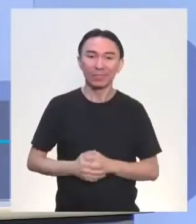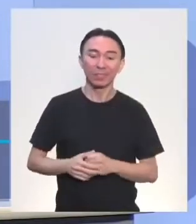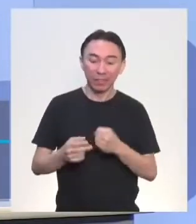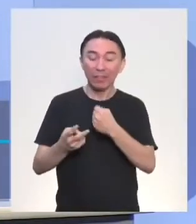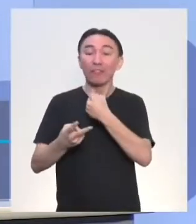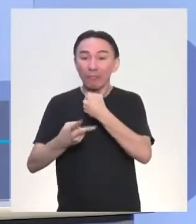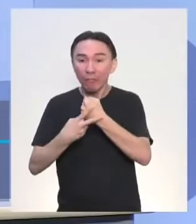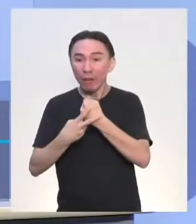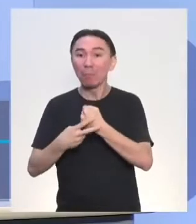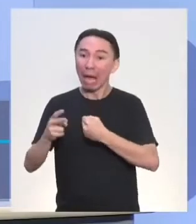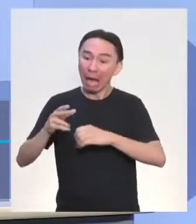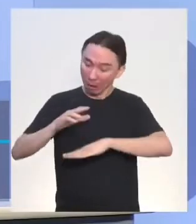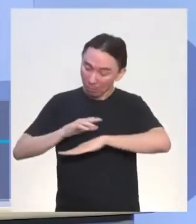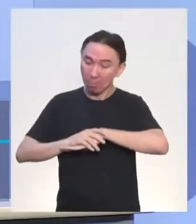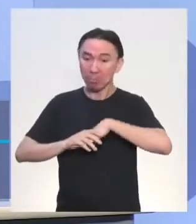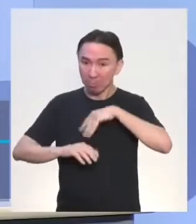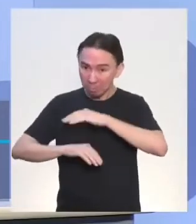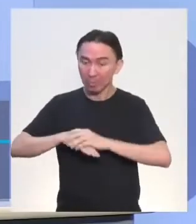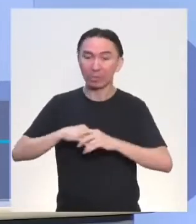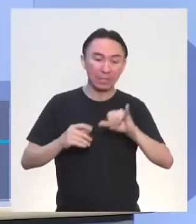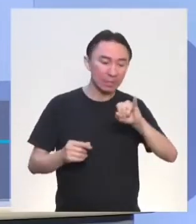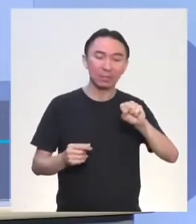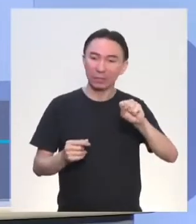Isadora colocou ações,